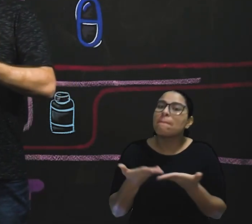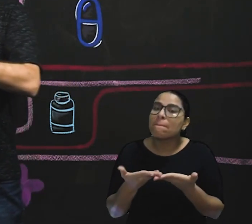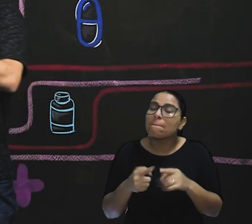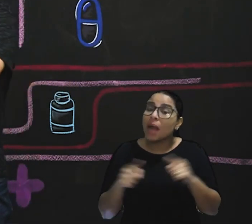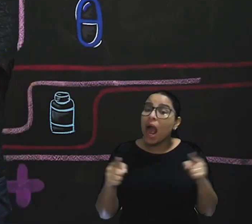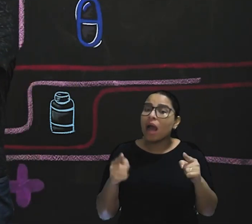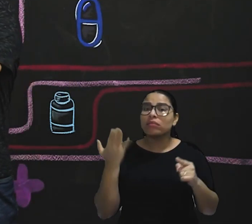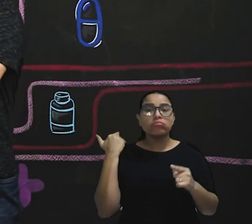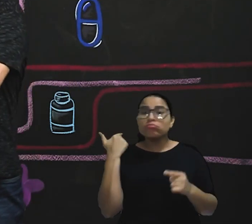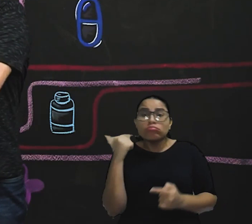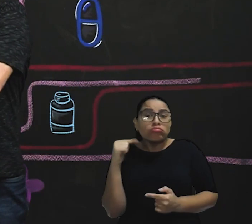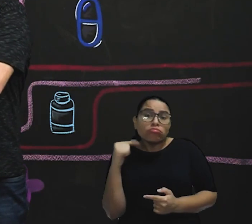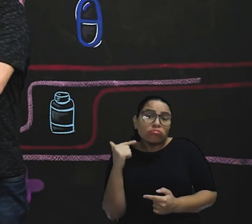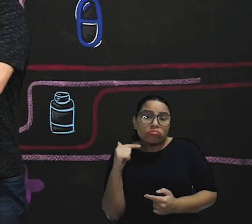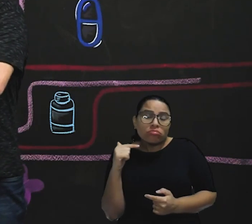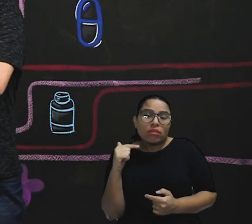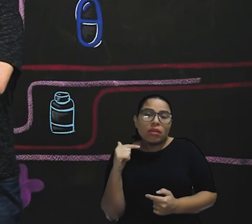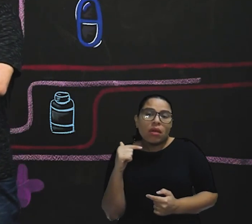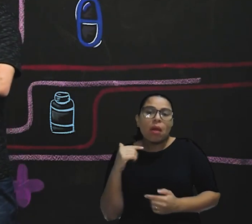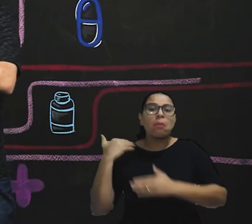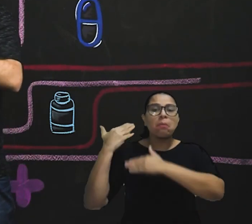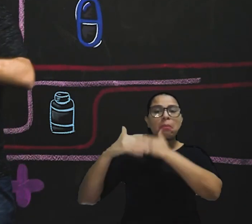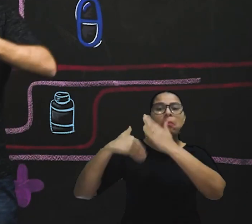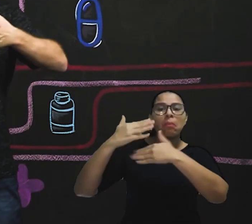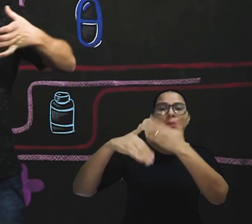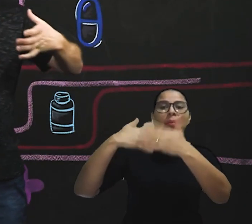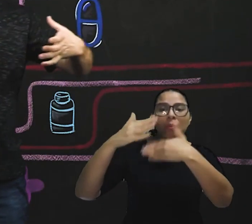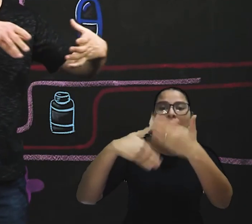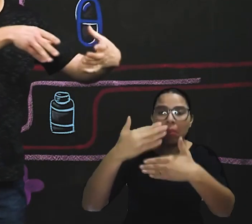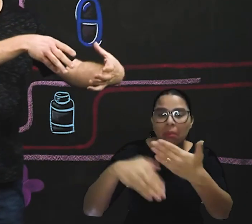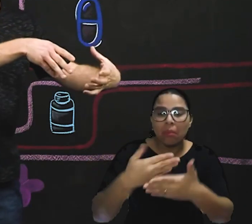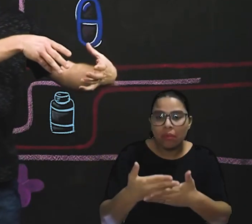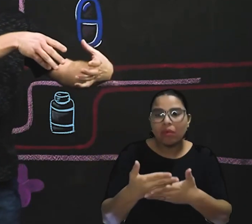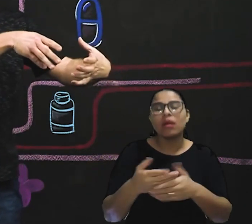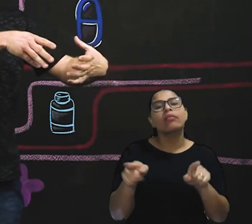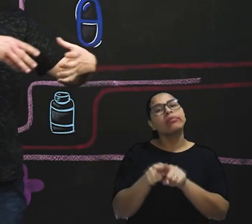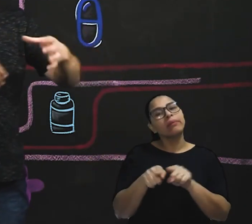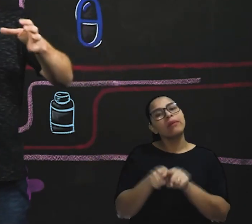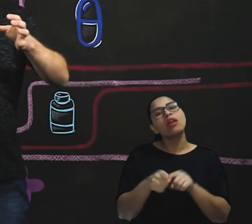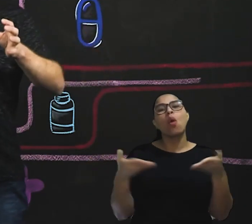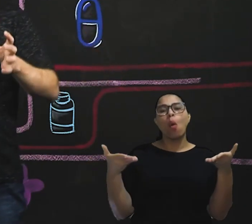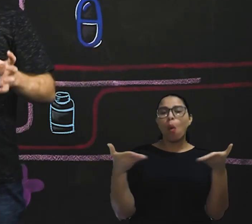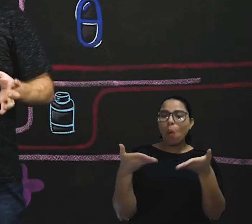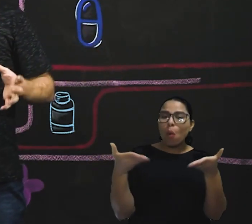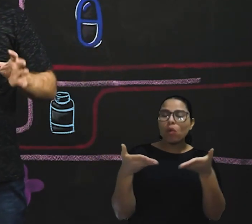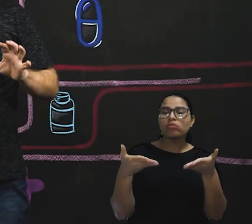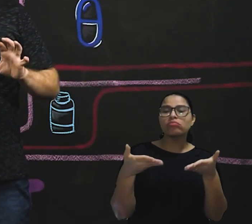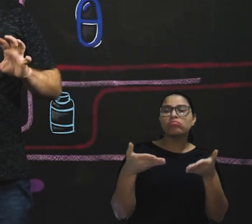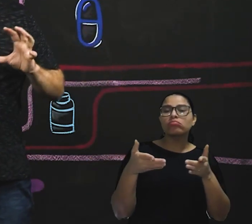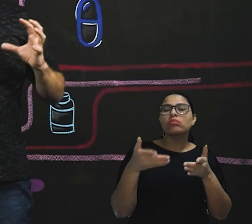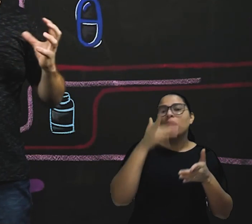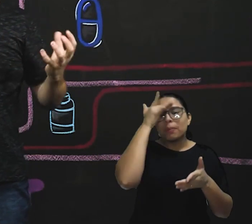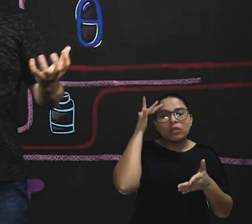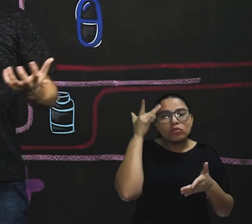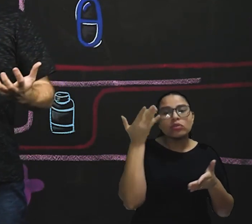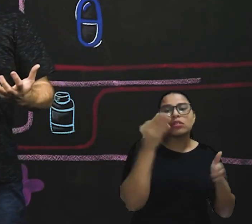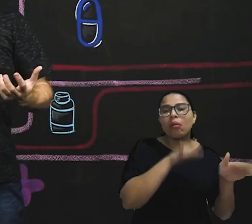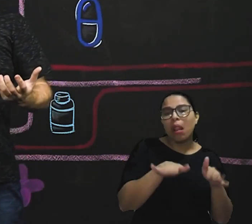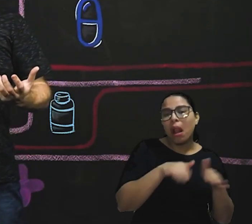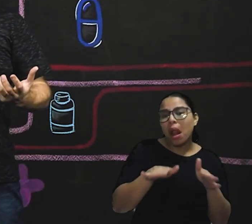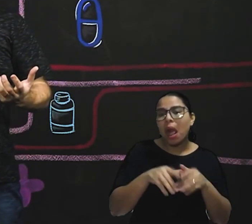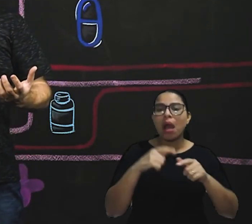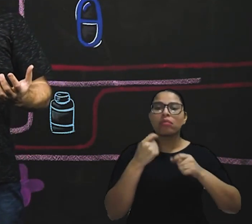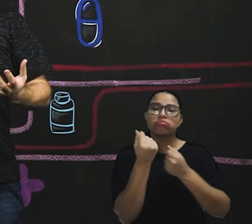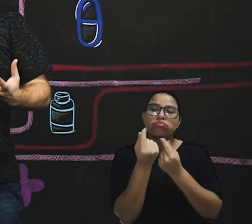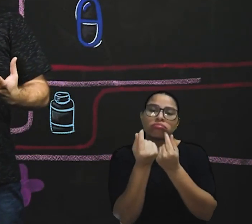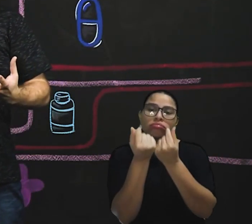nas pessoas uma necessidade de um produto e, consequentemente, gera uma lucratividade das pessoas. É essa a grande ideia da